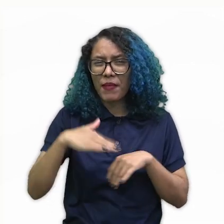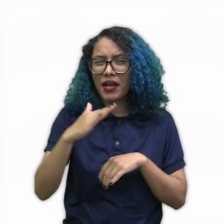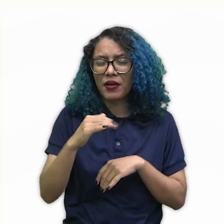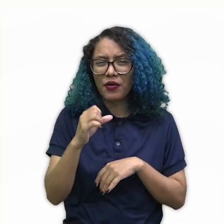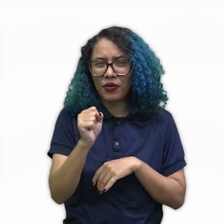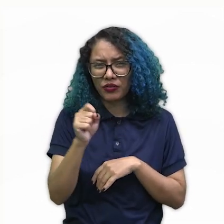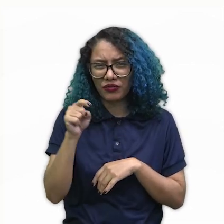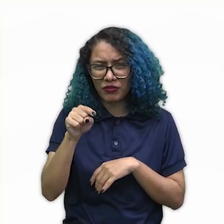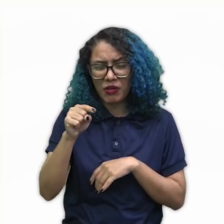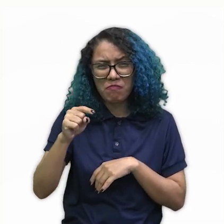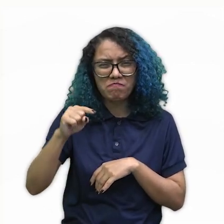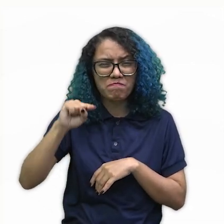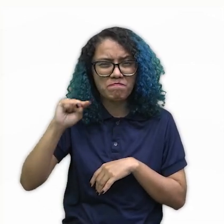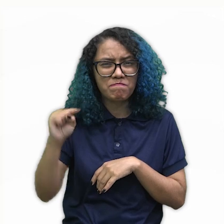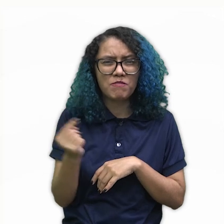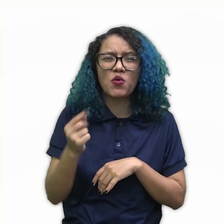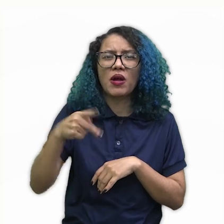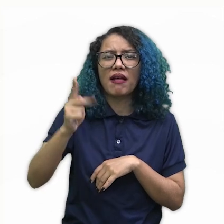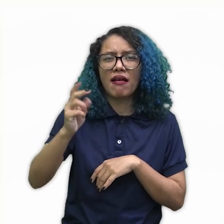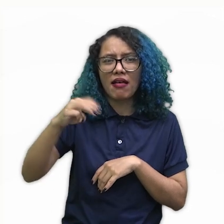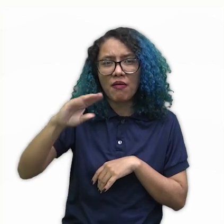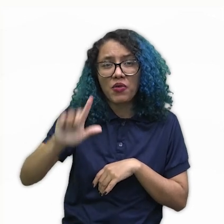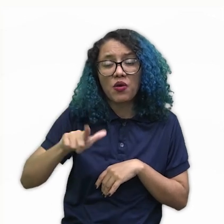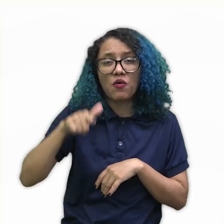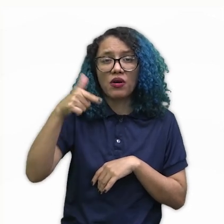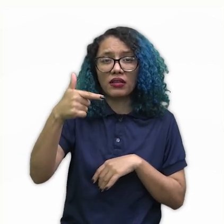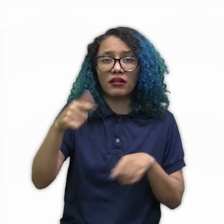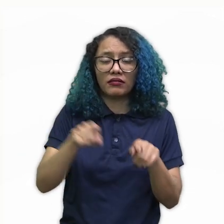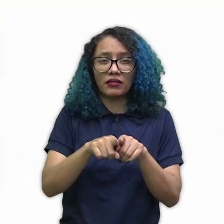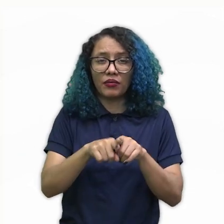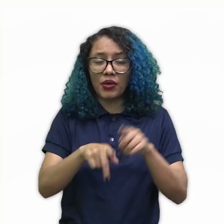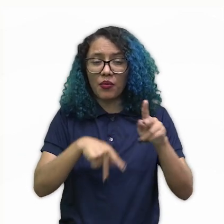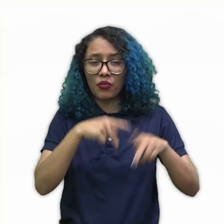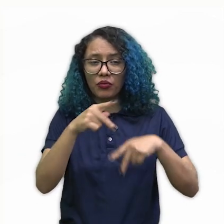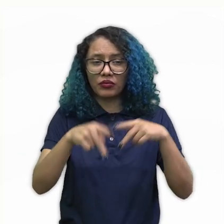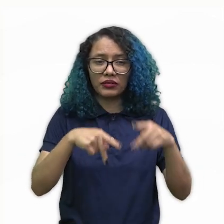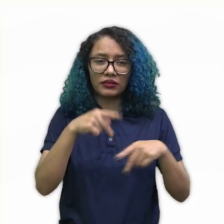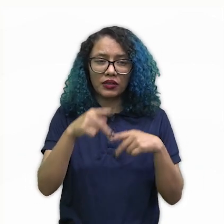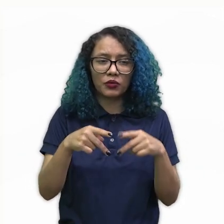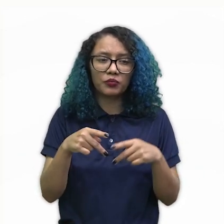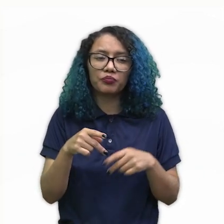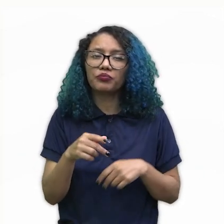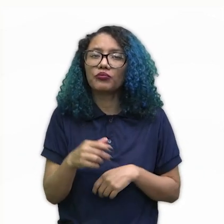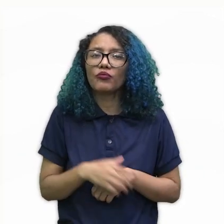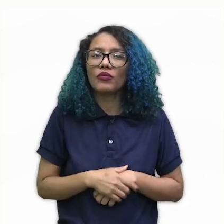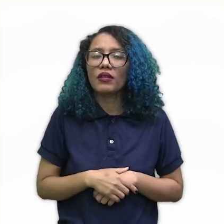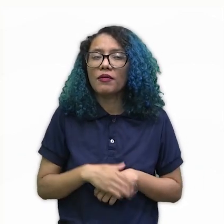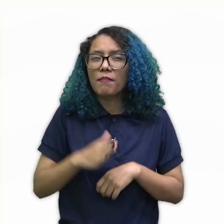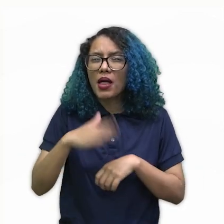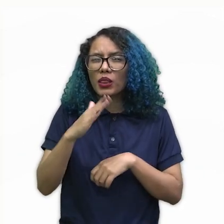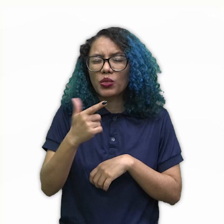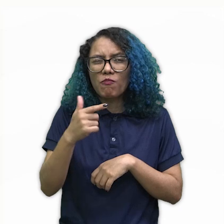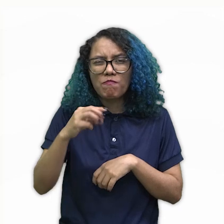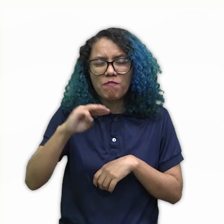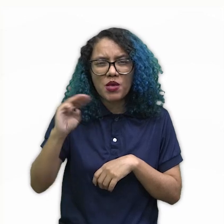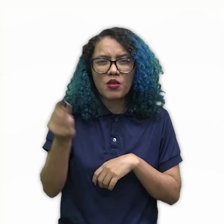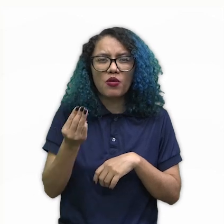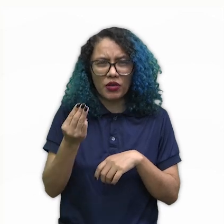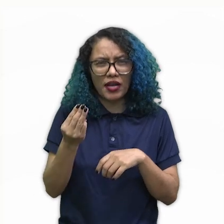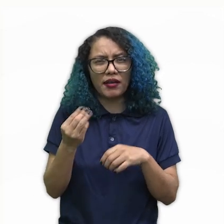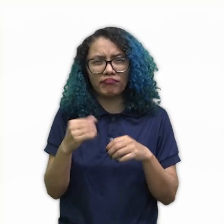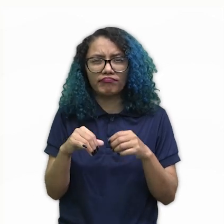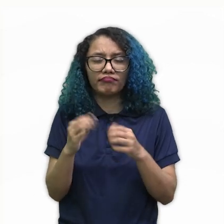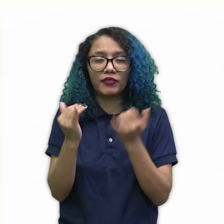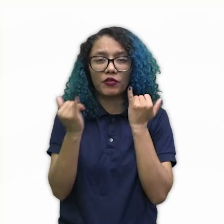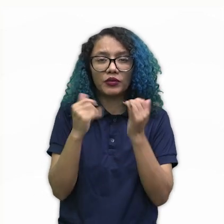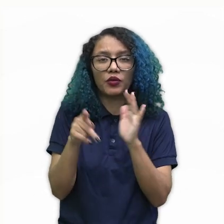de quilômetros quadrados, uma população de mais de 212 milhões de habitantes, segundo o dado do IBGE, está entre as